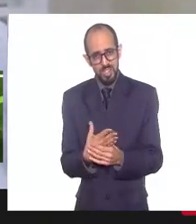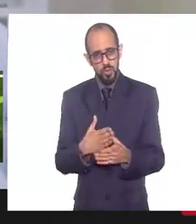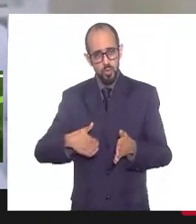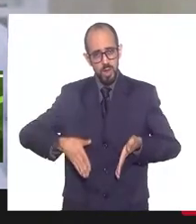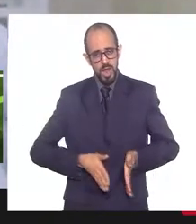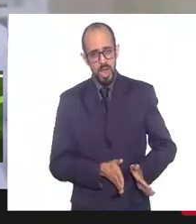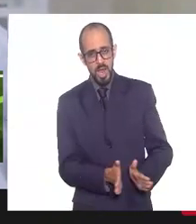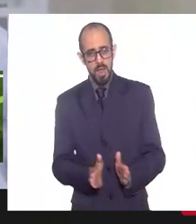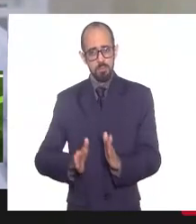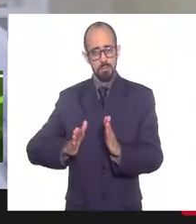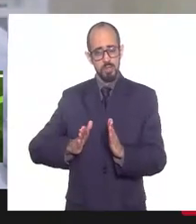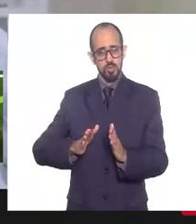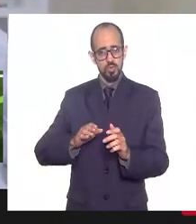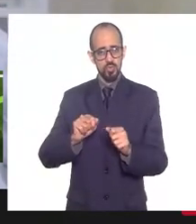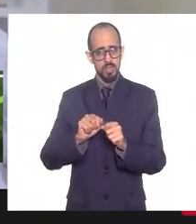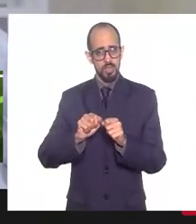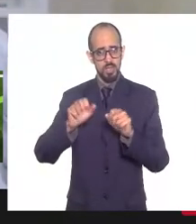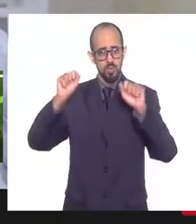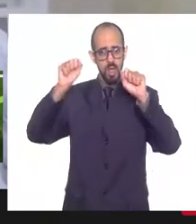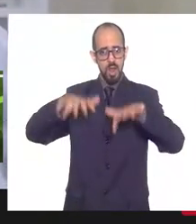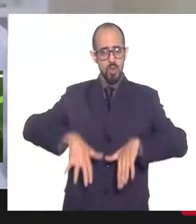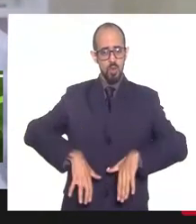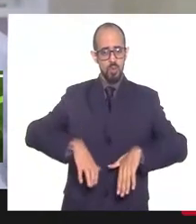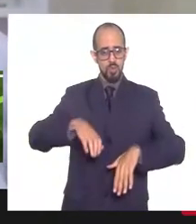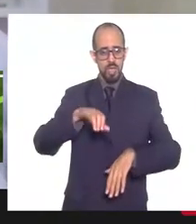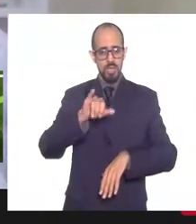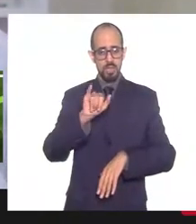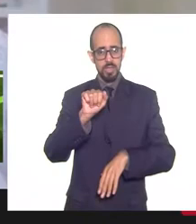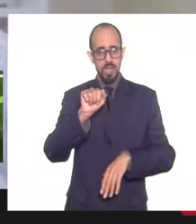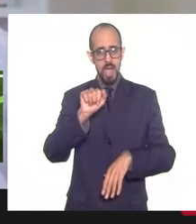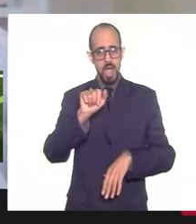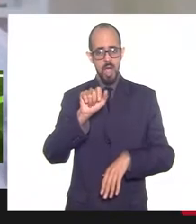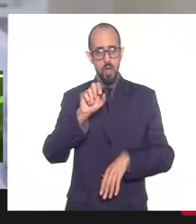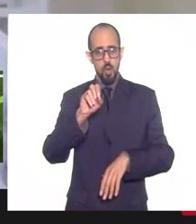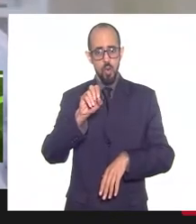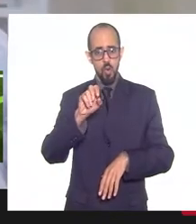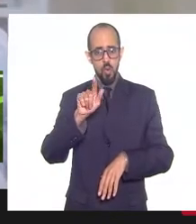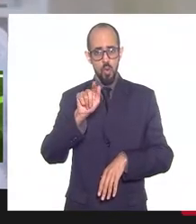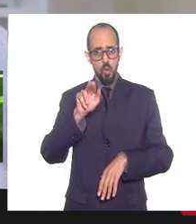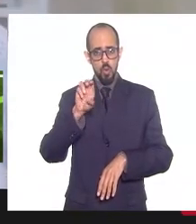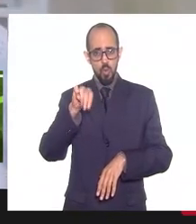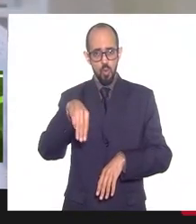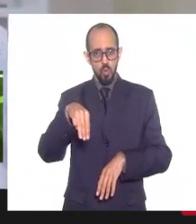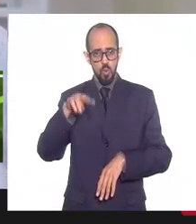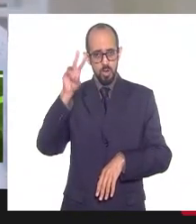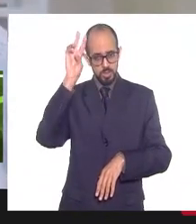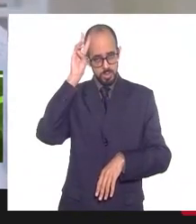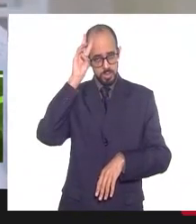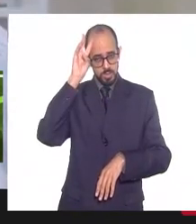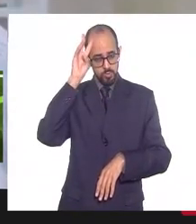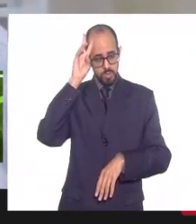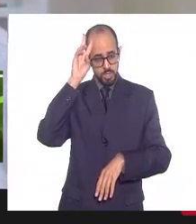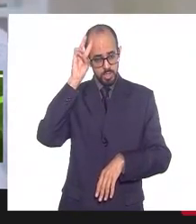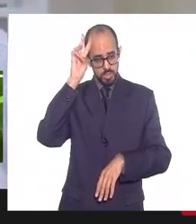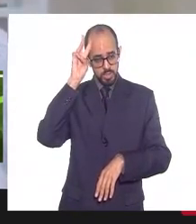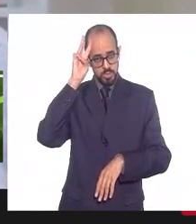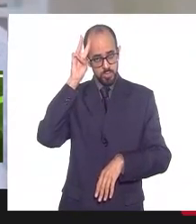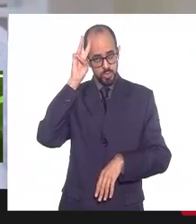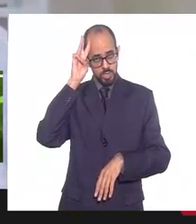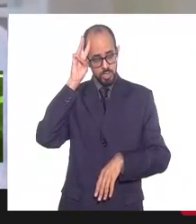Fazendo alusão aí ao Ogum na terça-feira, mas também essa abertura de caminhos, ela tem a